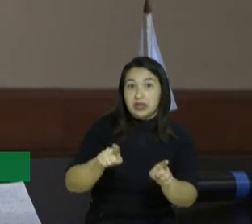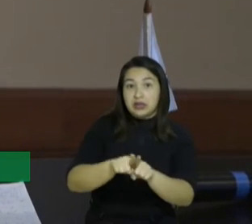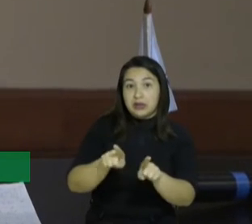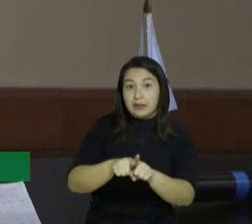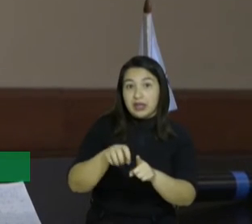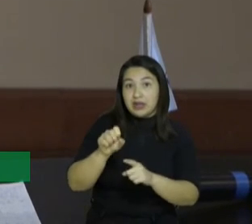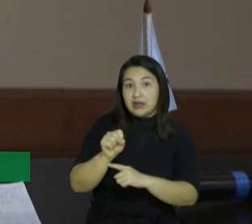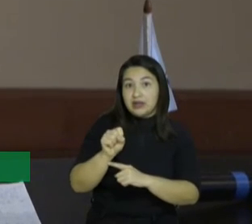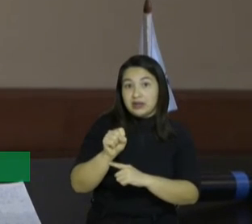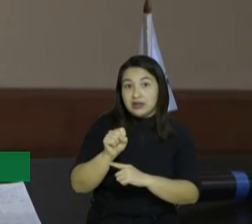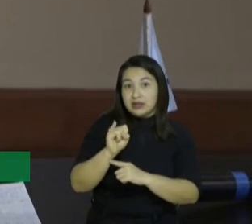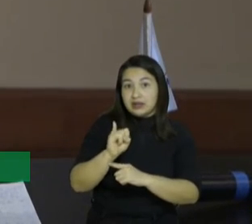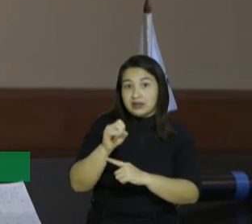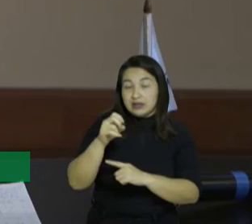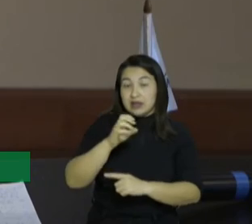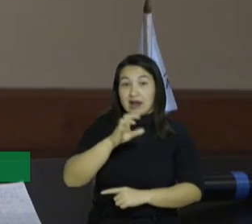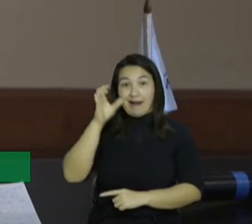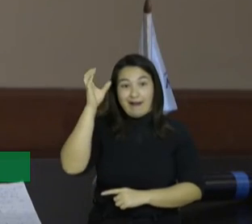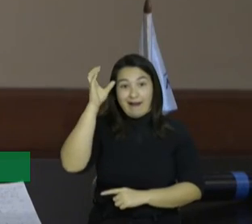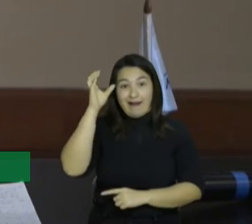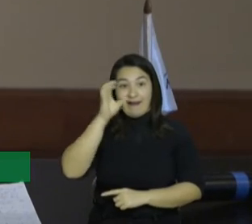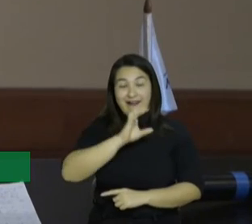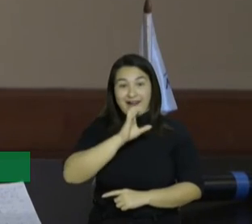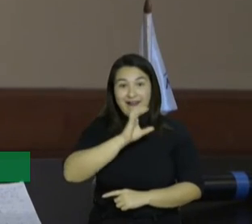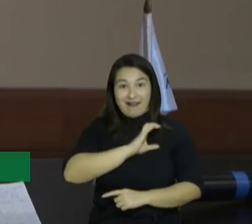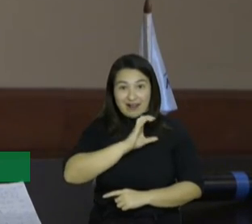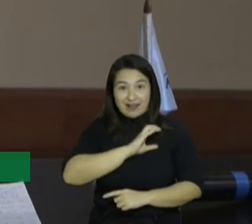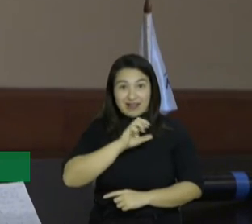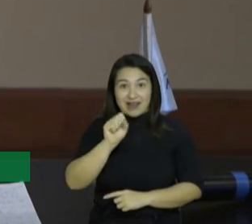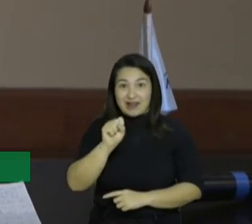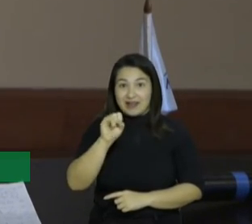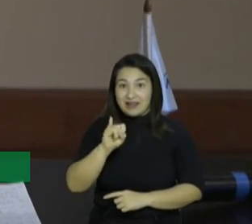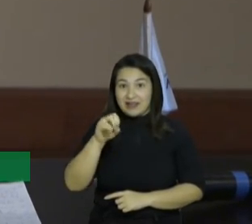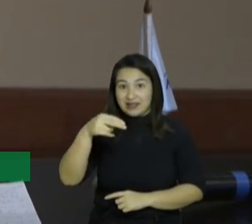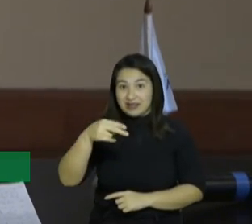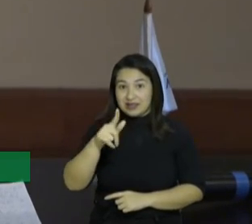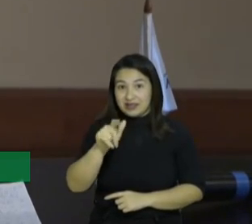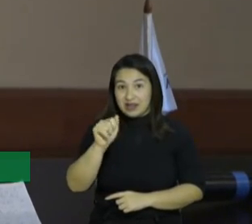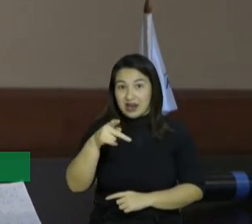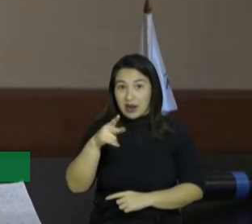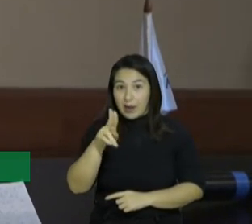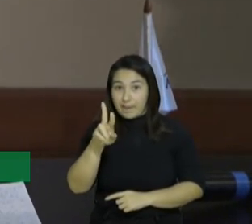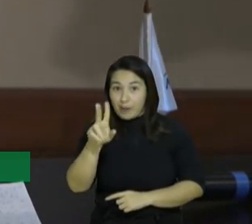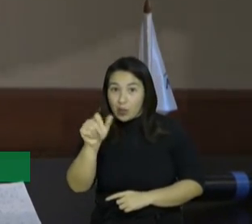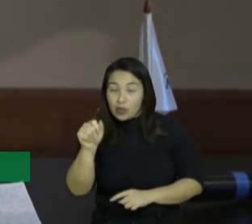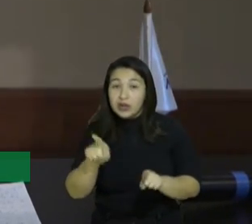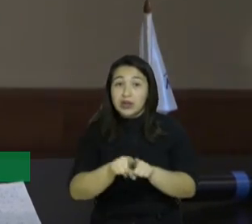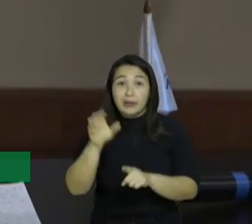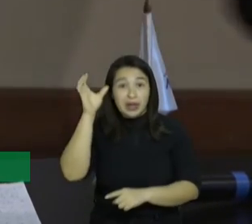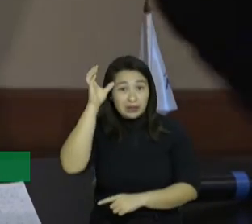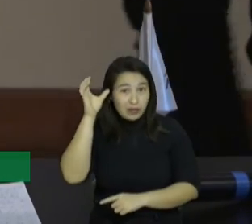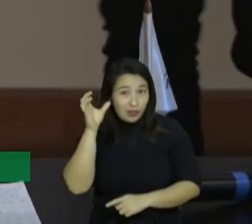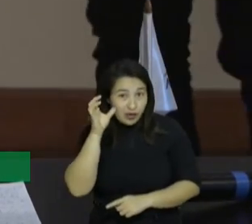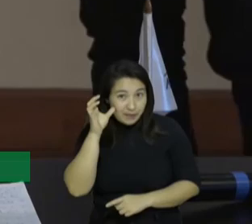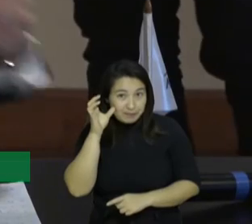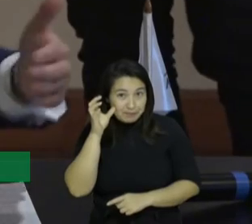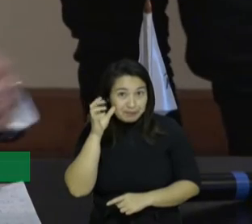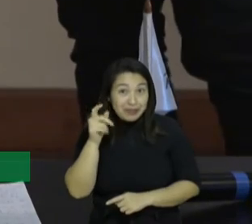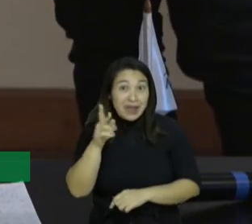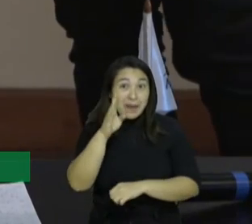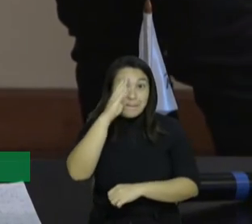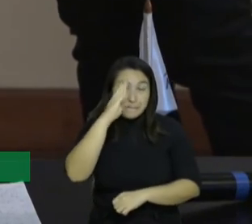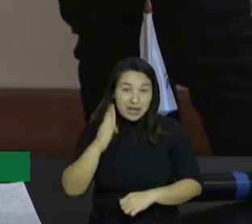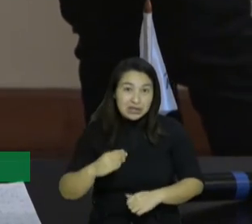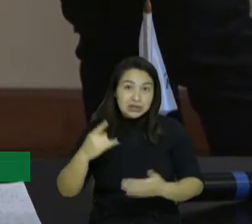Singapura Canadá Ah e possivelmente Coreia Aí sim o Brasil com um acordo e esse